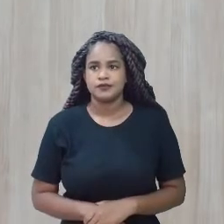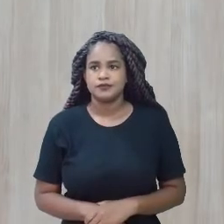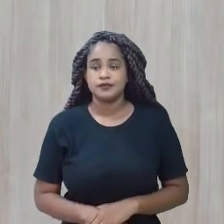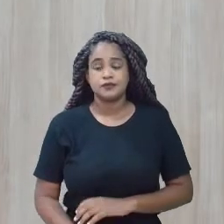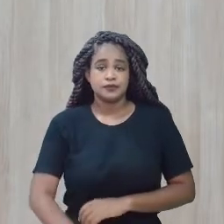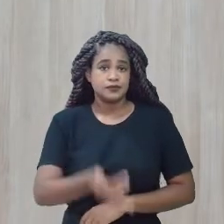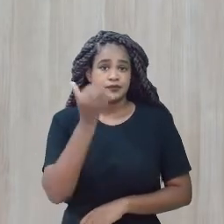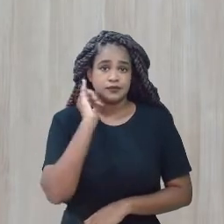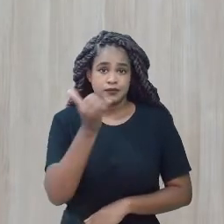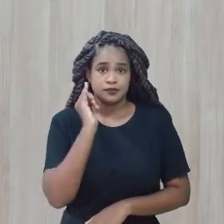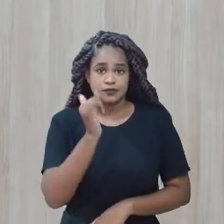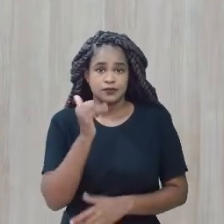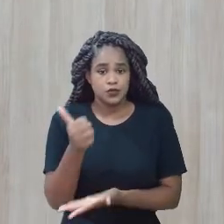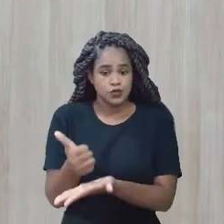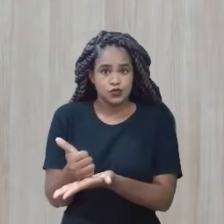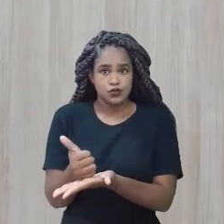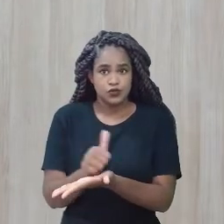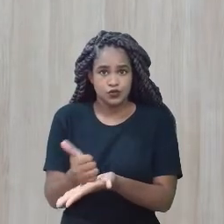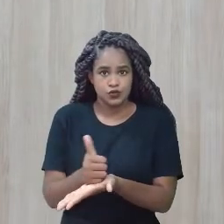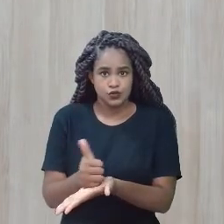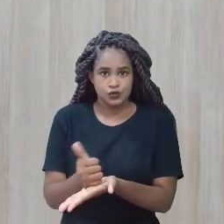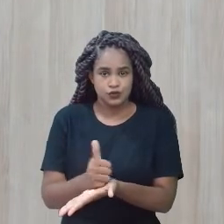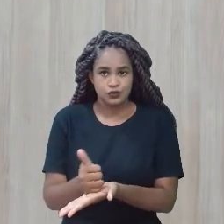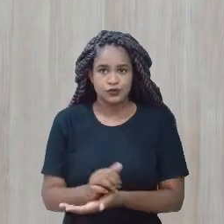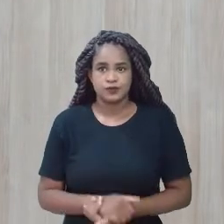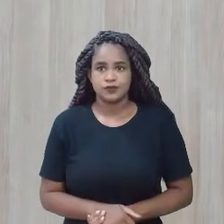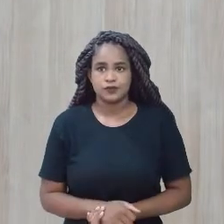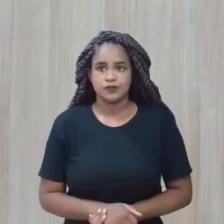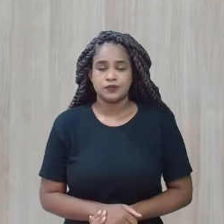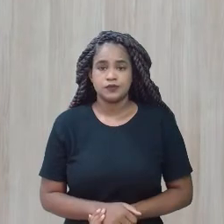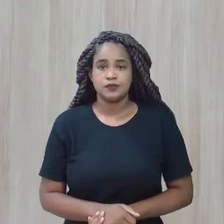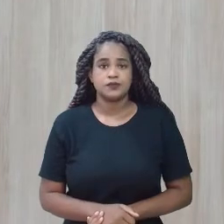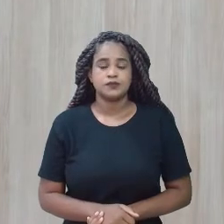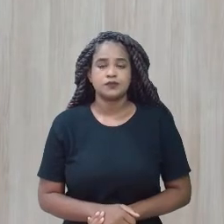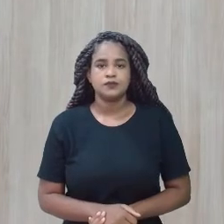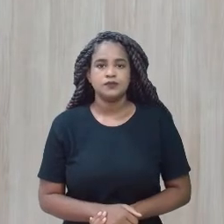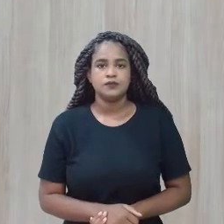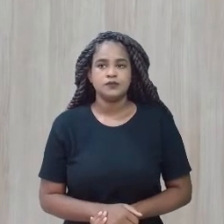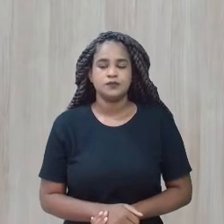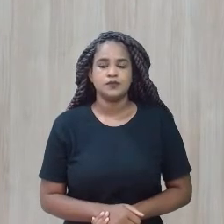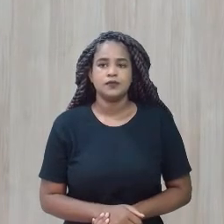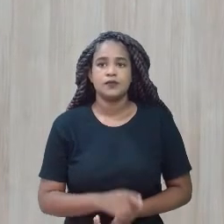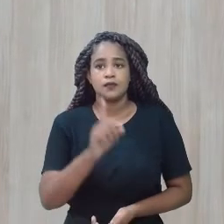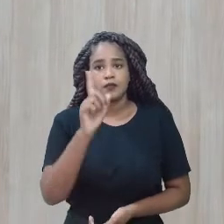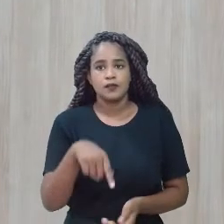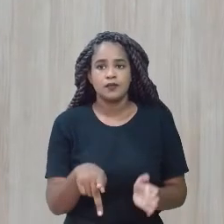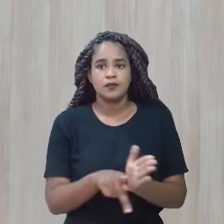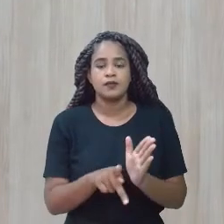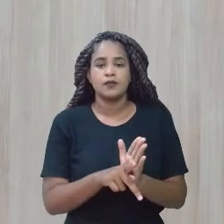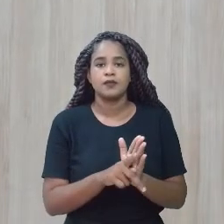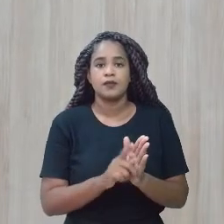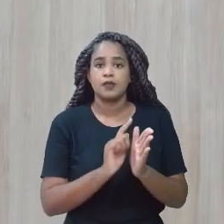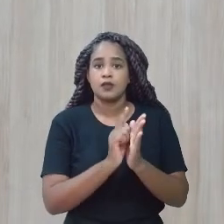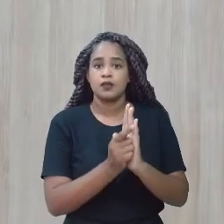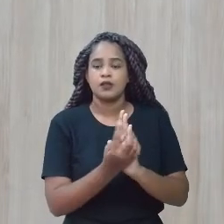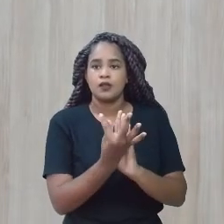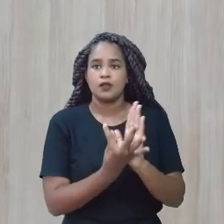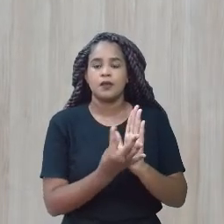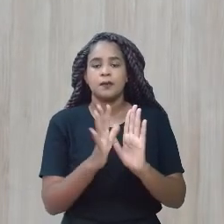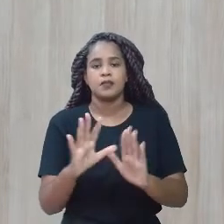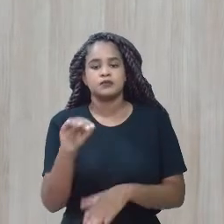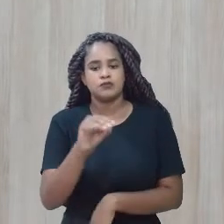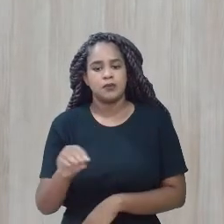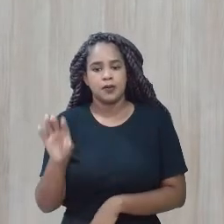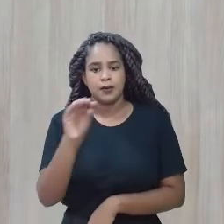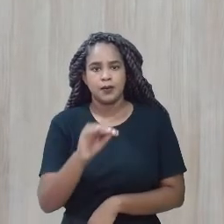A narração de um jogo, não é? É um gênero textual oral, né? Onde tem